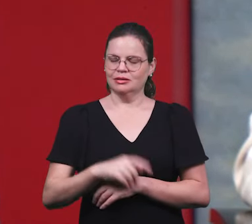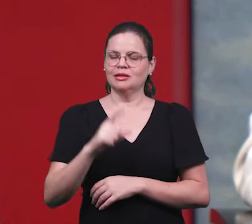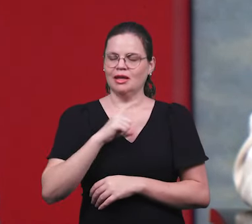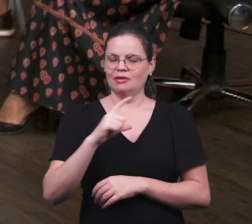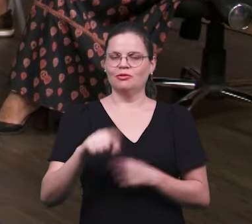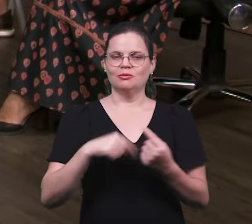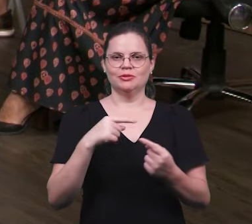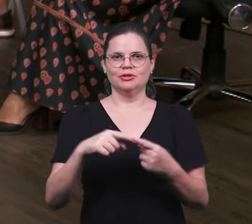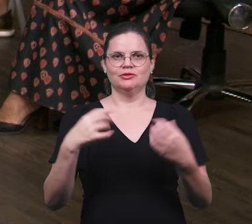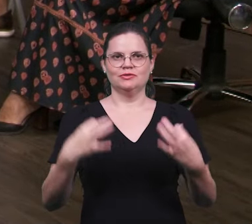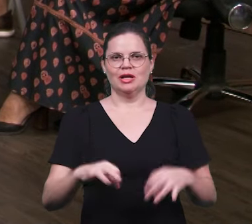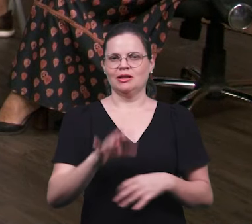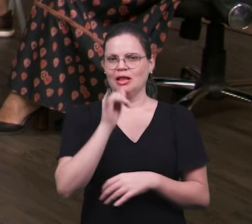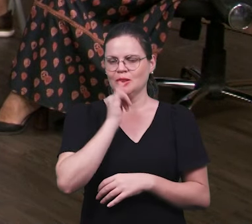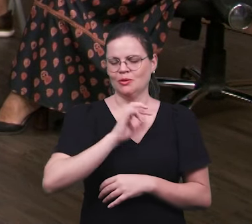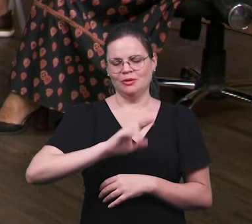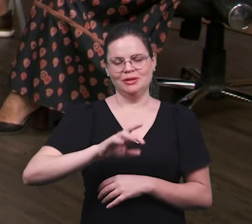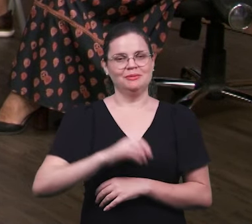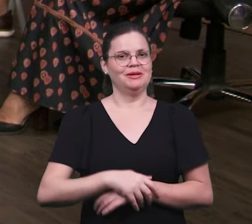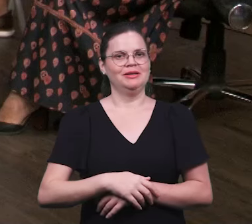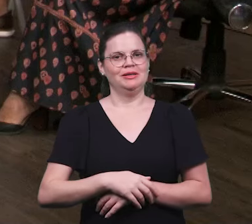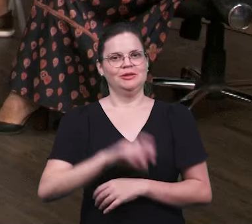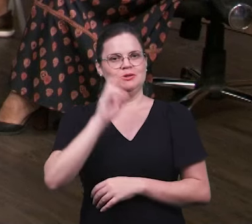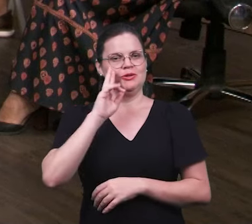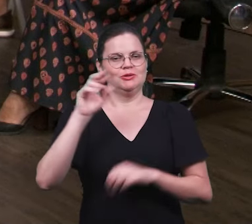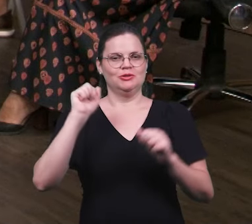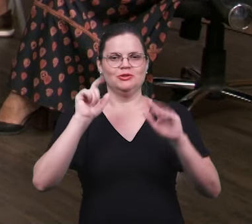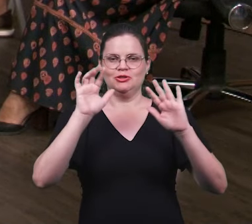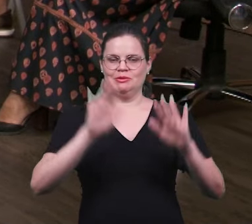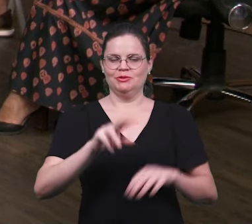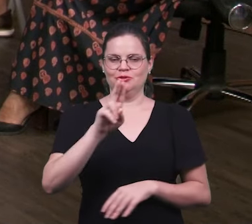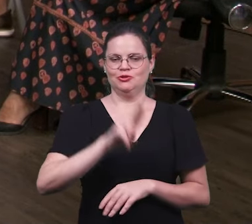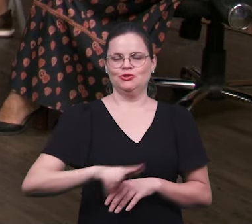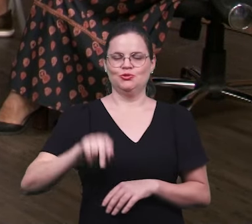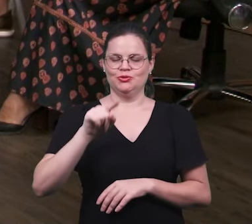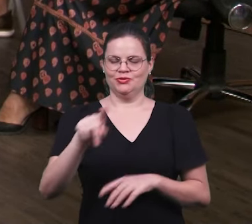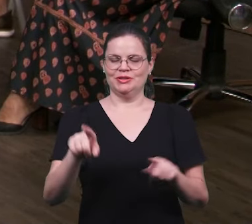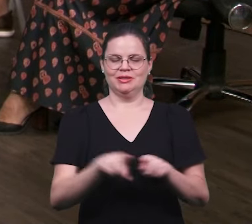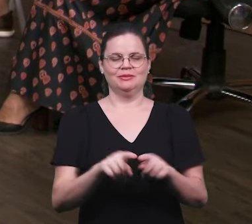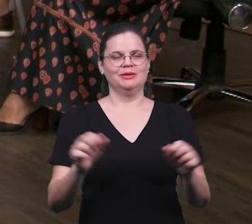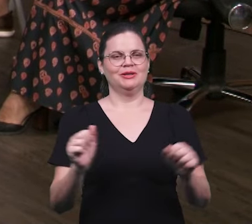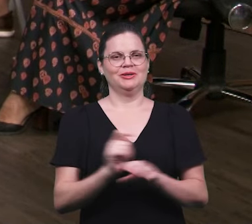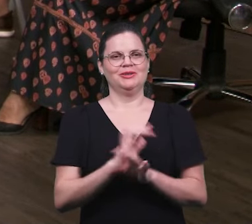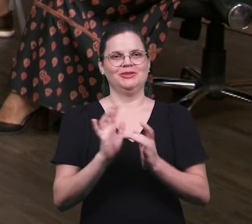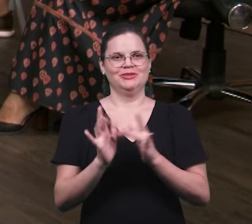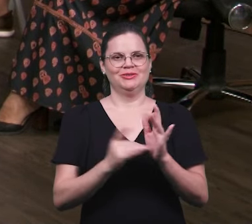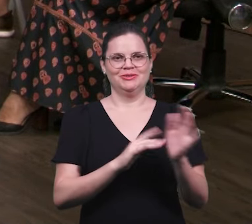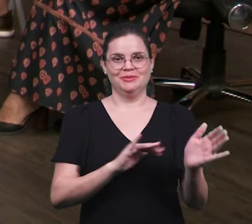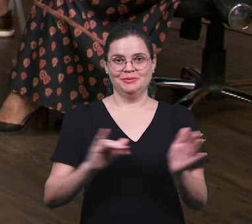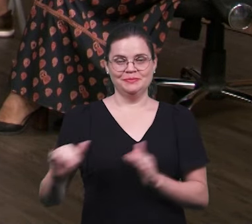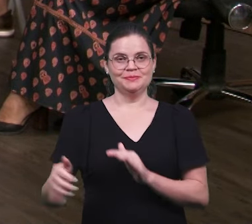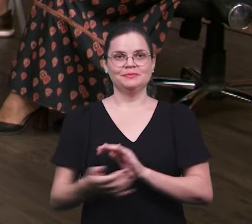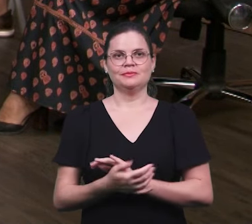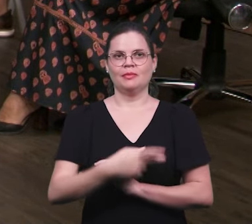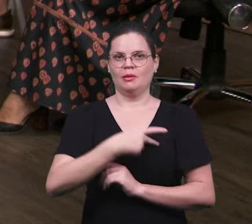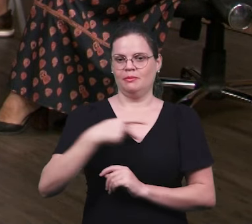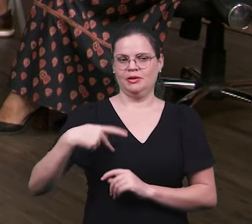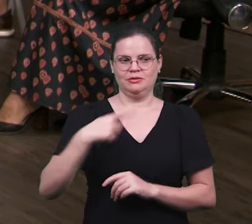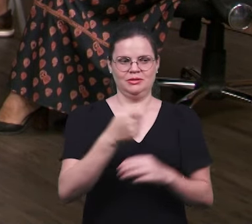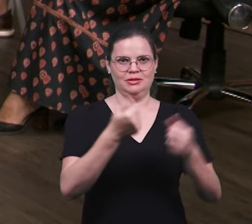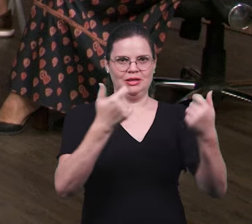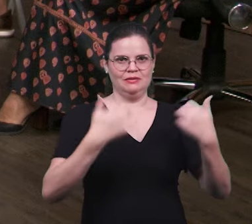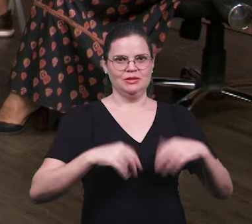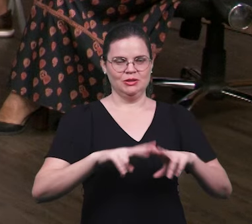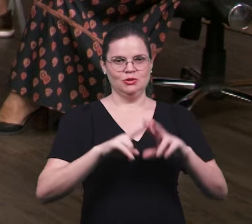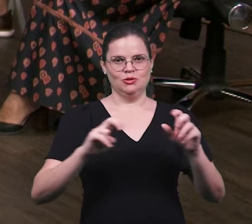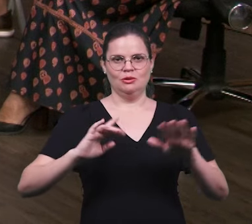Natanael. O Senhor continue te abençoando e te usando nesse trabalho maravilhoso. Glória a Jesus. Pastor, enquanto o senhor falava a respeito